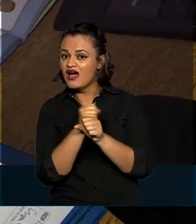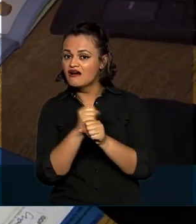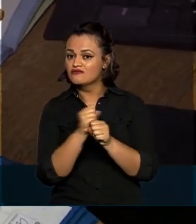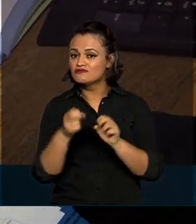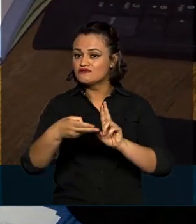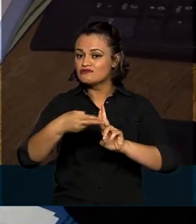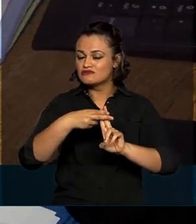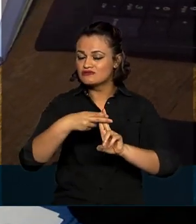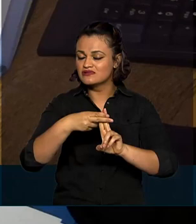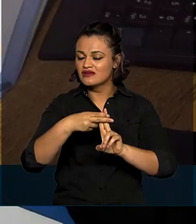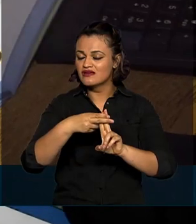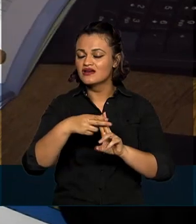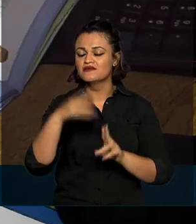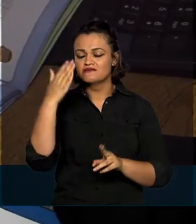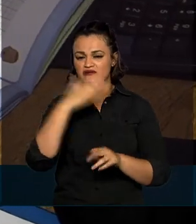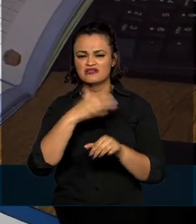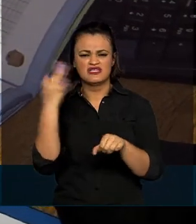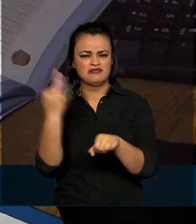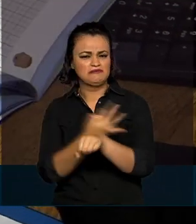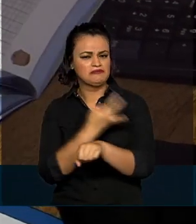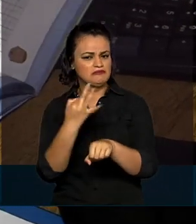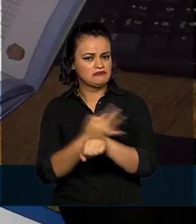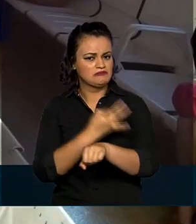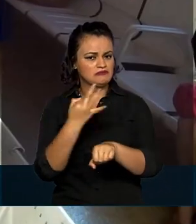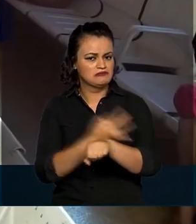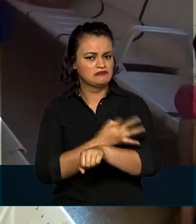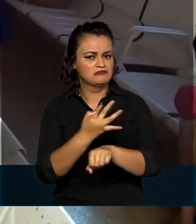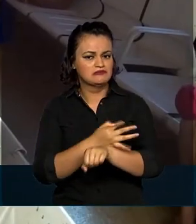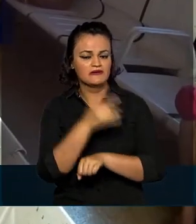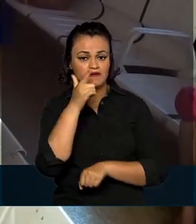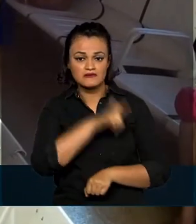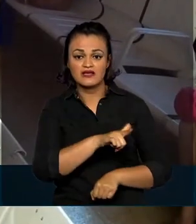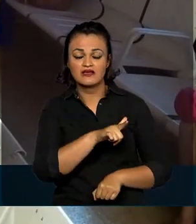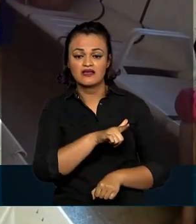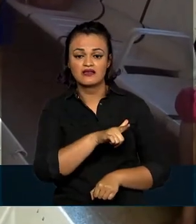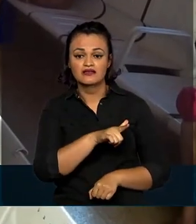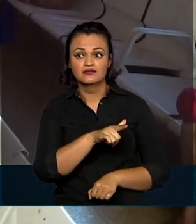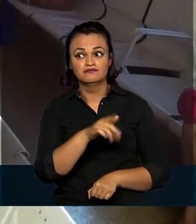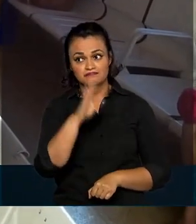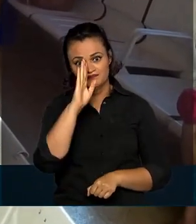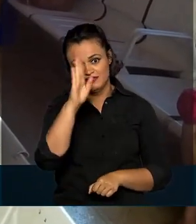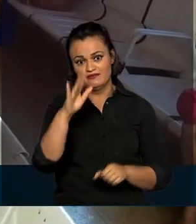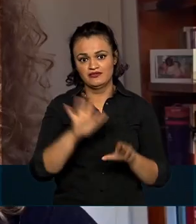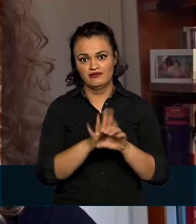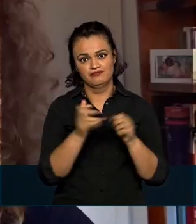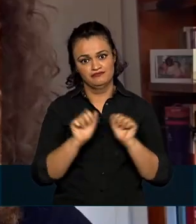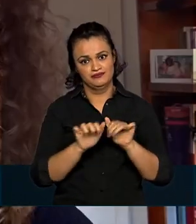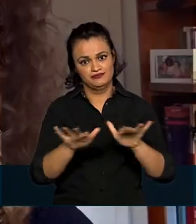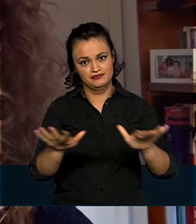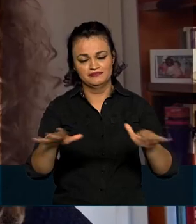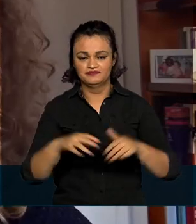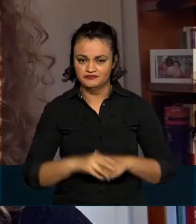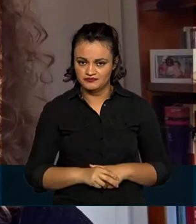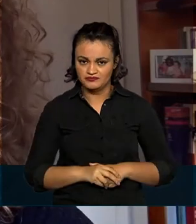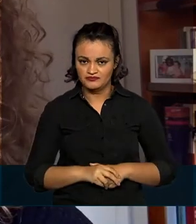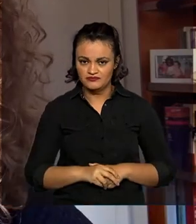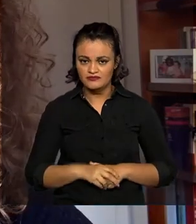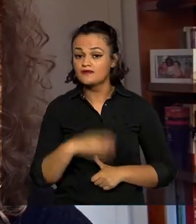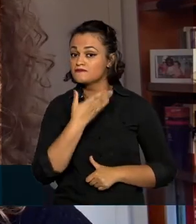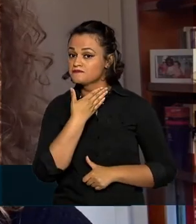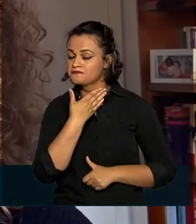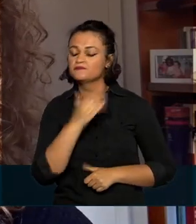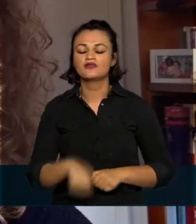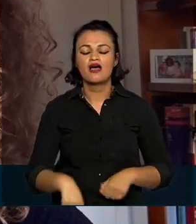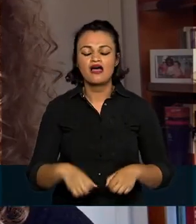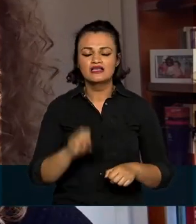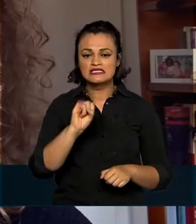o sistema mostrou que sobrevive a qualquer percalço, inclusive a uma pandemia global. Se não fosse o Sistema Público de Saúde